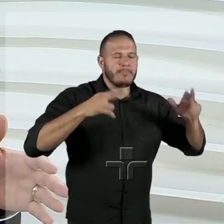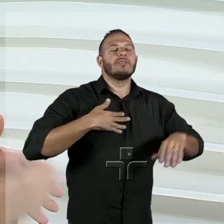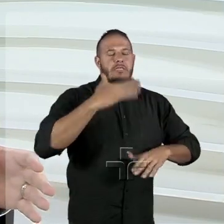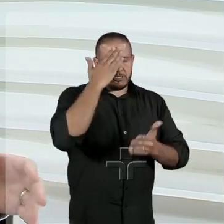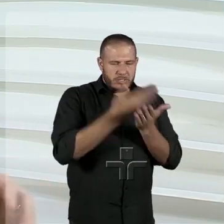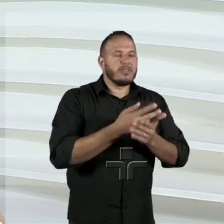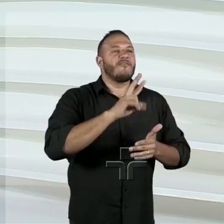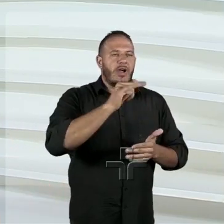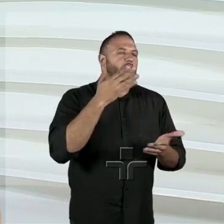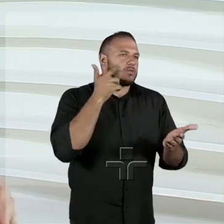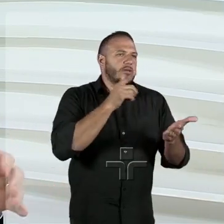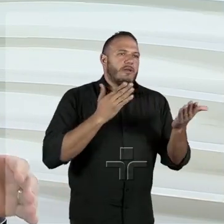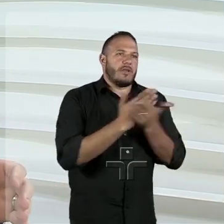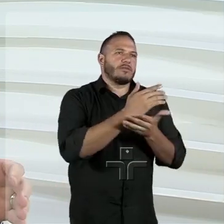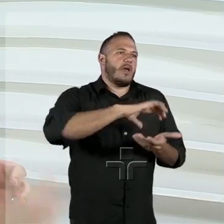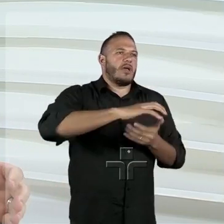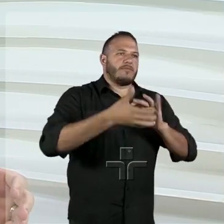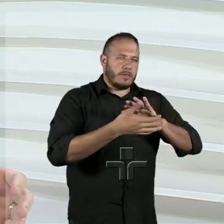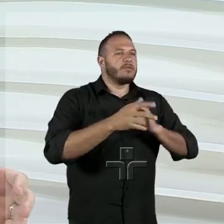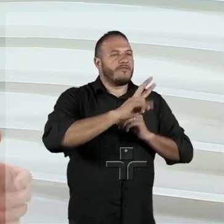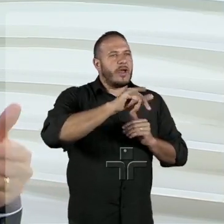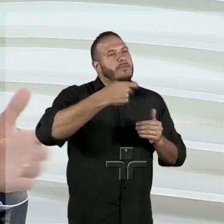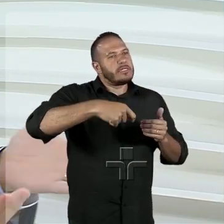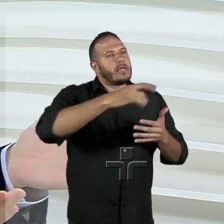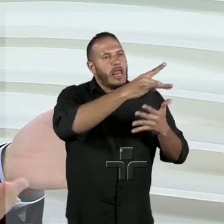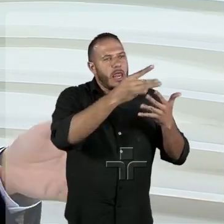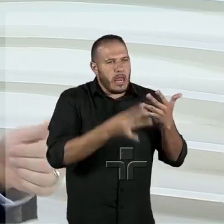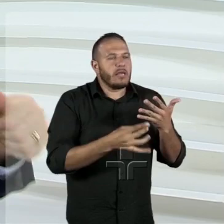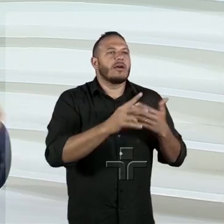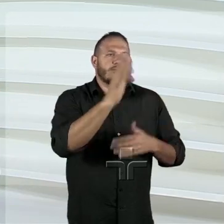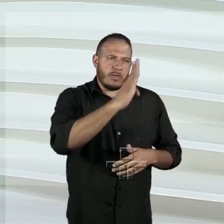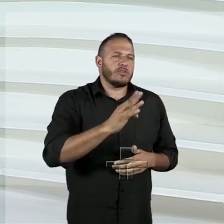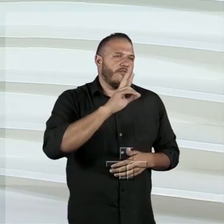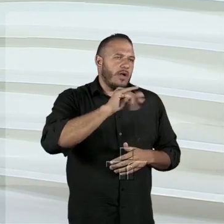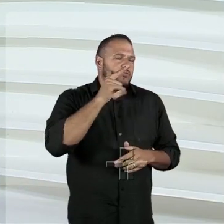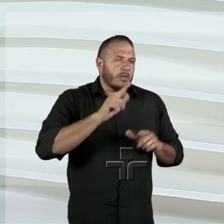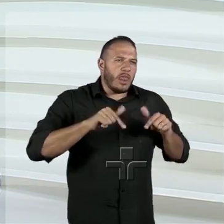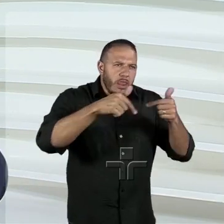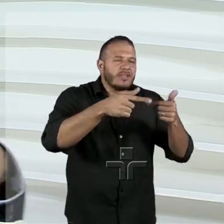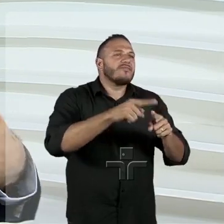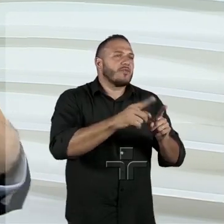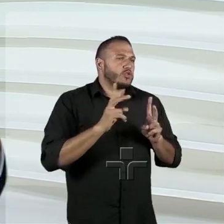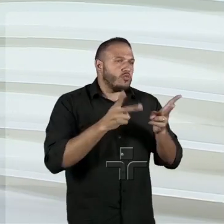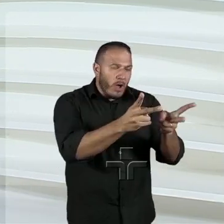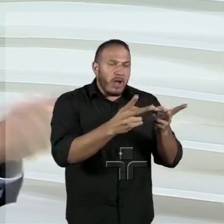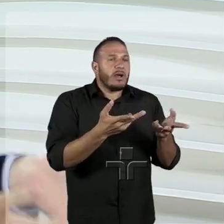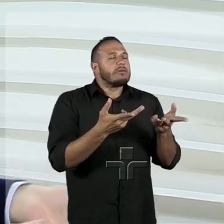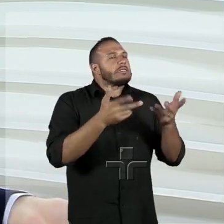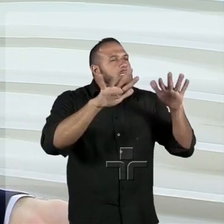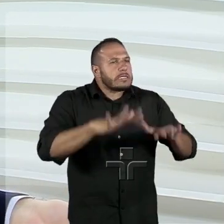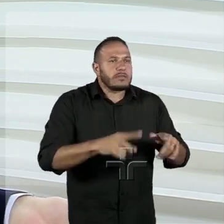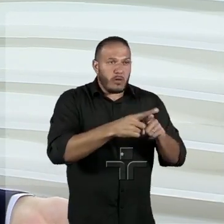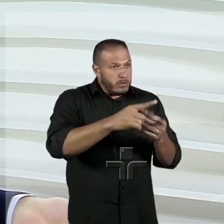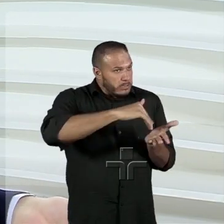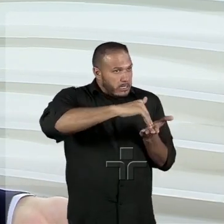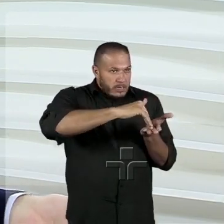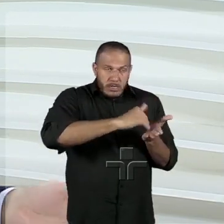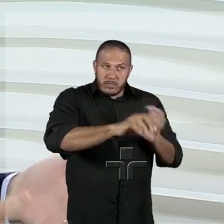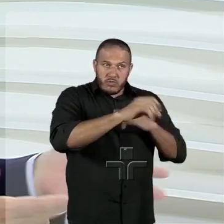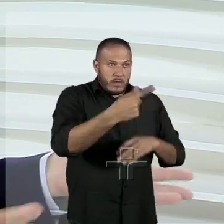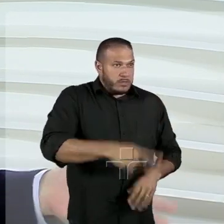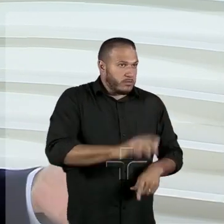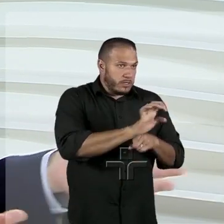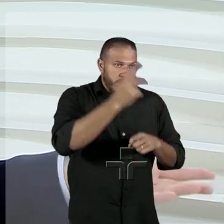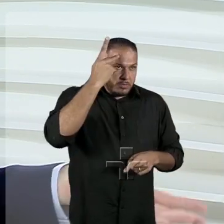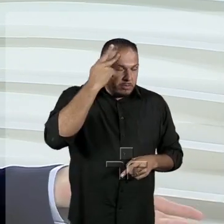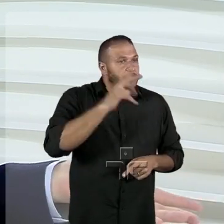aprovar reformas que são necessárias e que o Brasil vai avançar. É importante, porque se a gente ficar nessa crise, a Secretaria de Educação do Estado de São Paulo vai